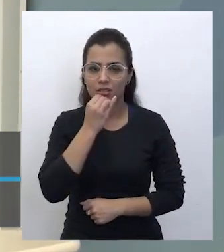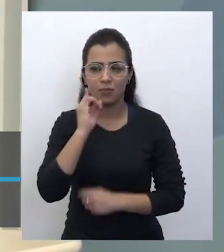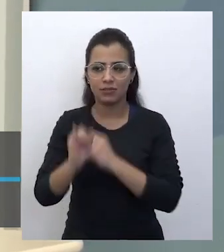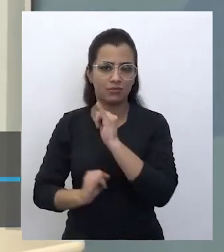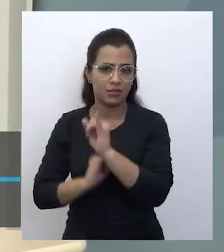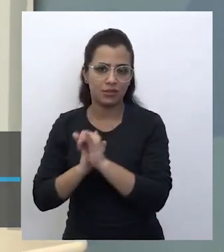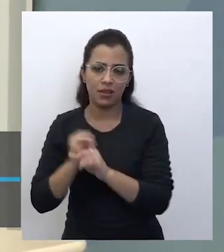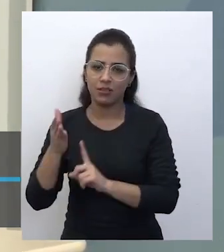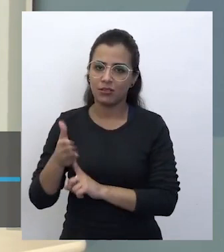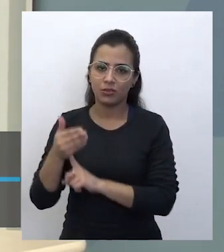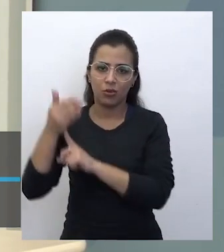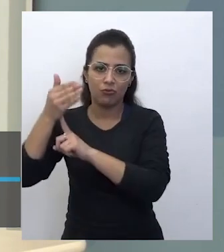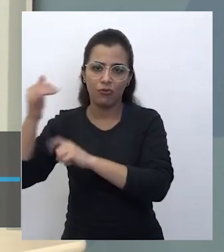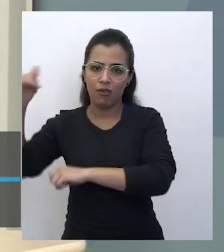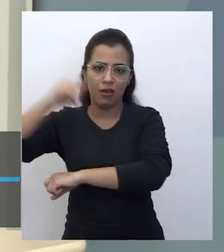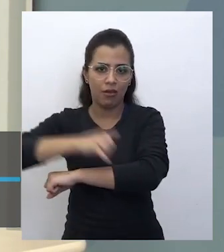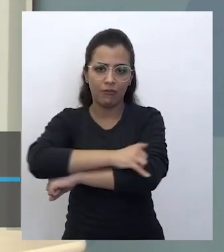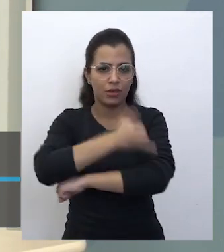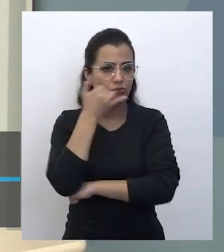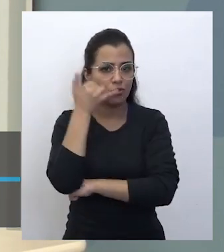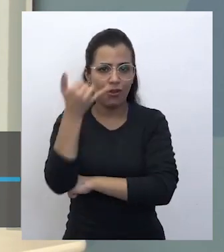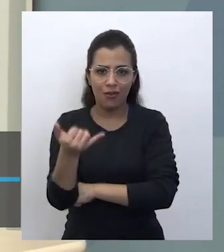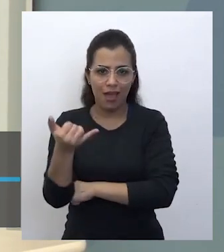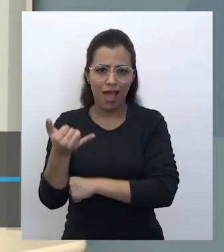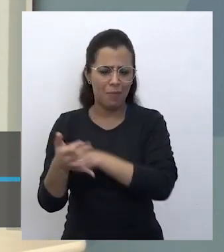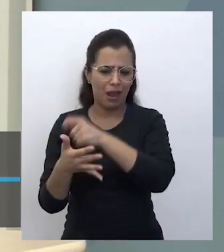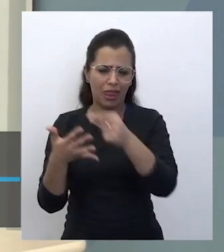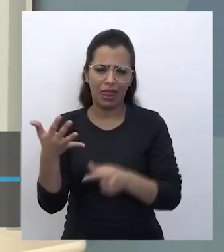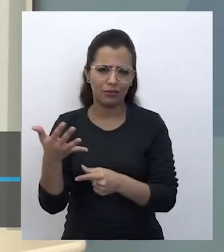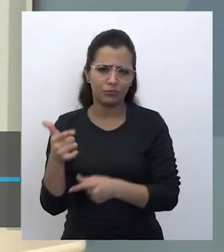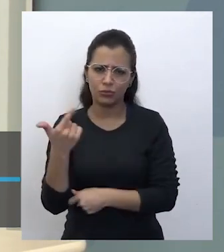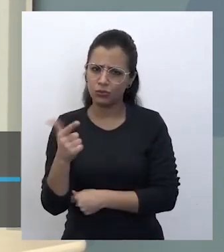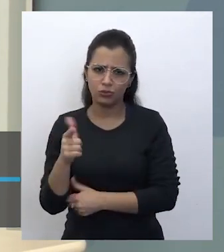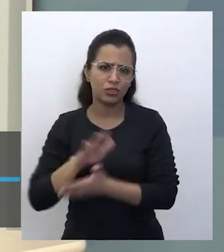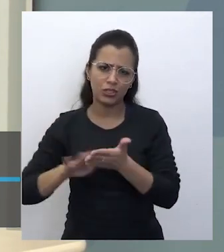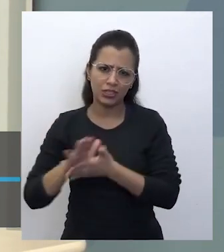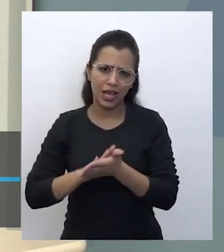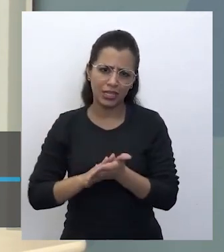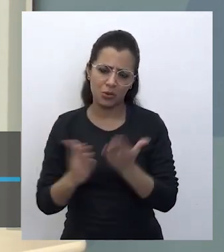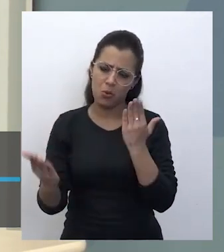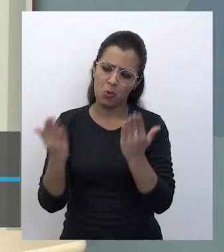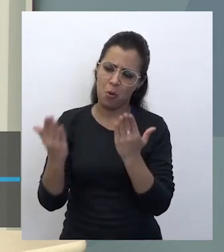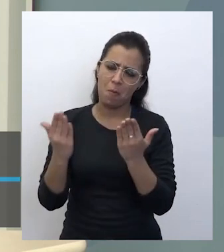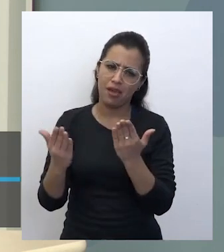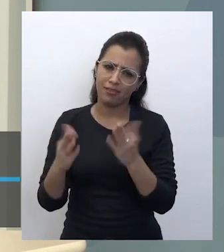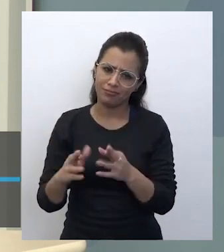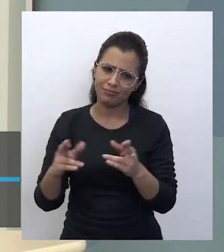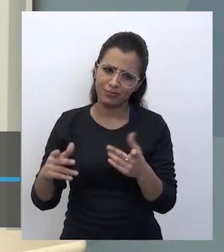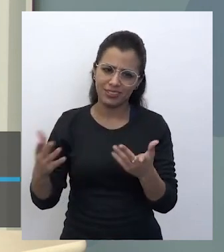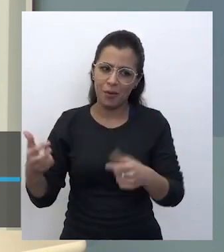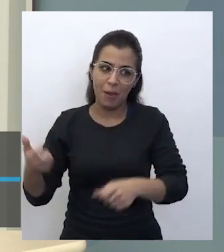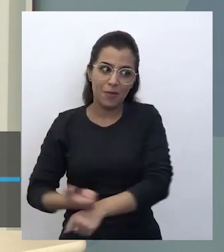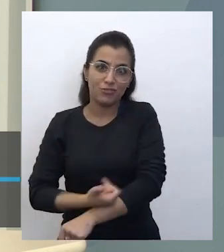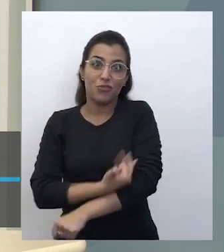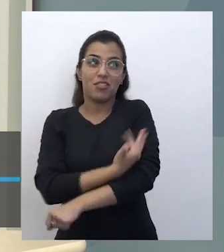internet, tecnologias, avião, né, celular. Não pensaremos numa vida desse tipo. Então, não teríamos comparação. Então, dizer emocionante, eu não iria nesse